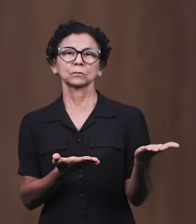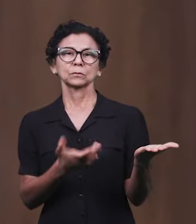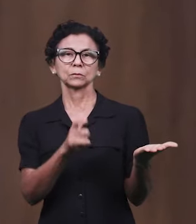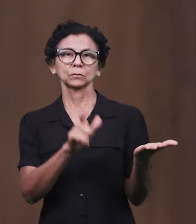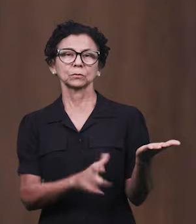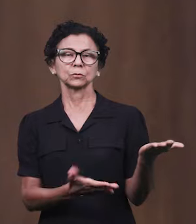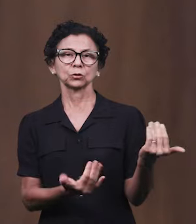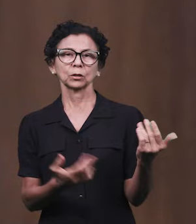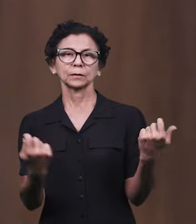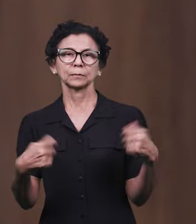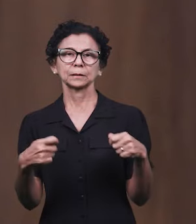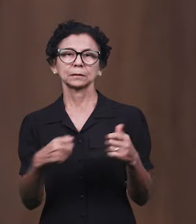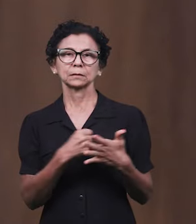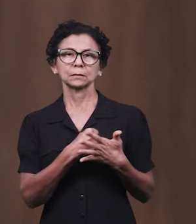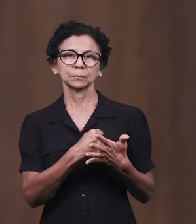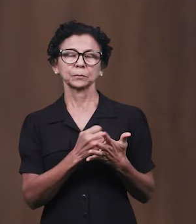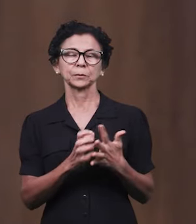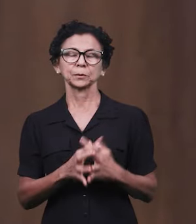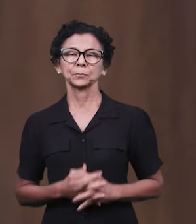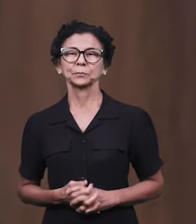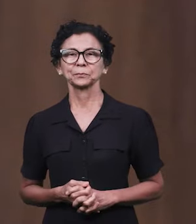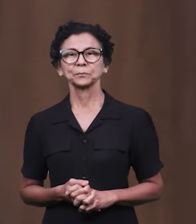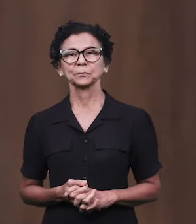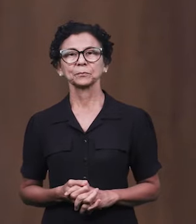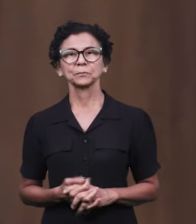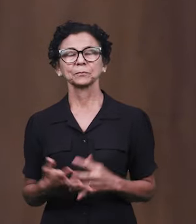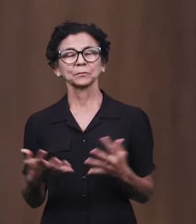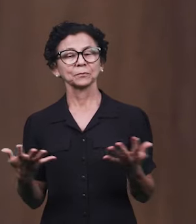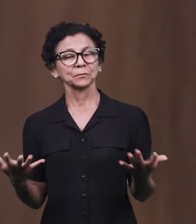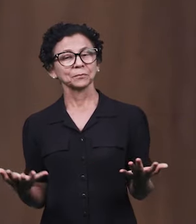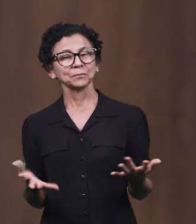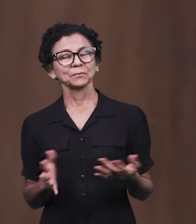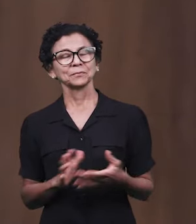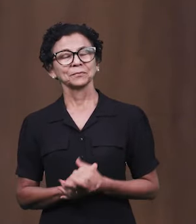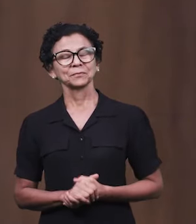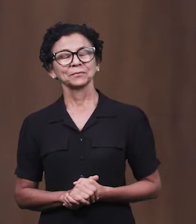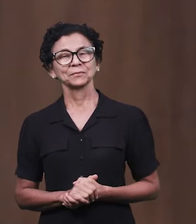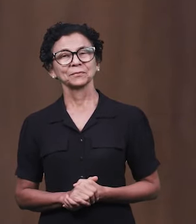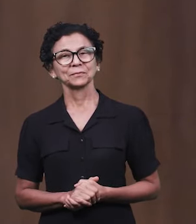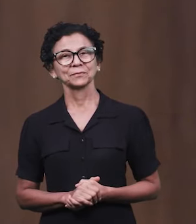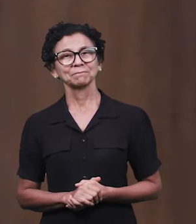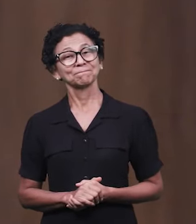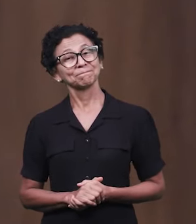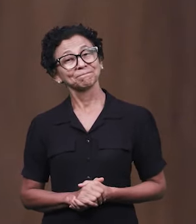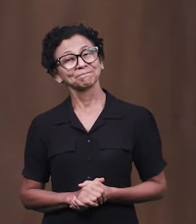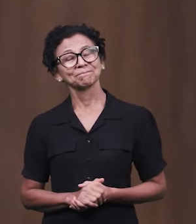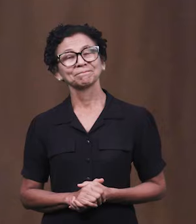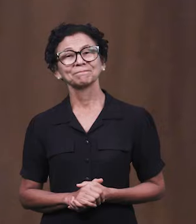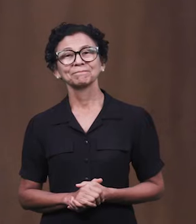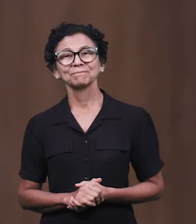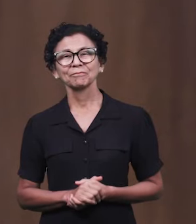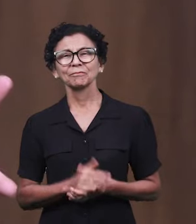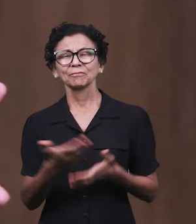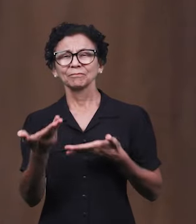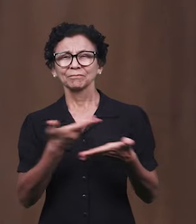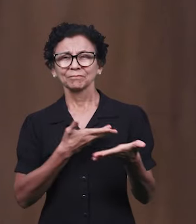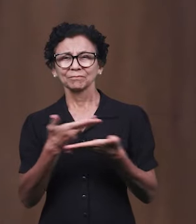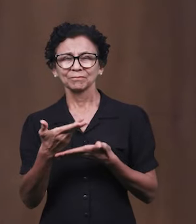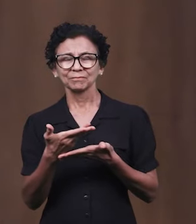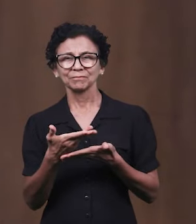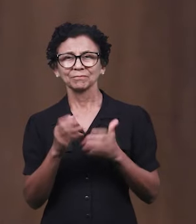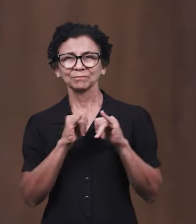que necessitam de suporte. Esperamos que as informações compartilhadas tenham sido úteis para todos